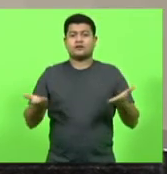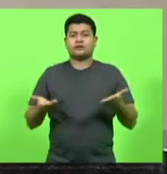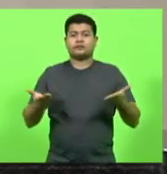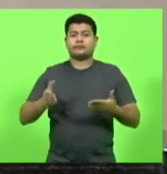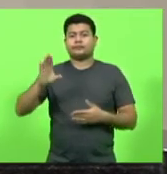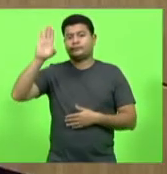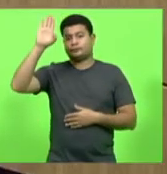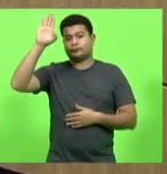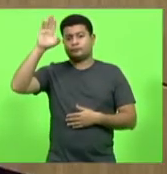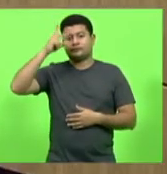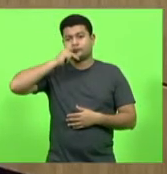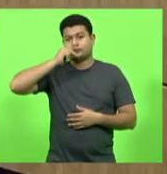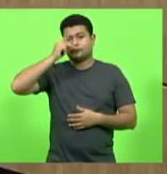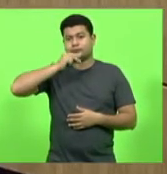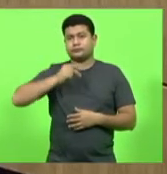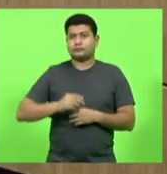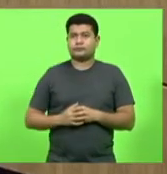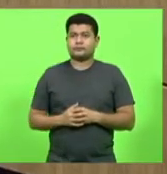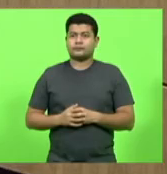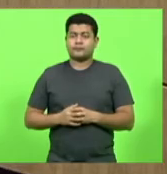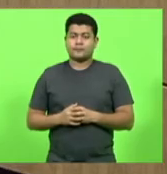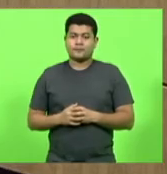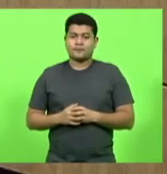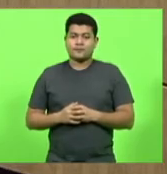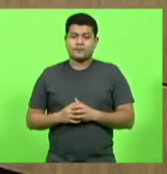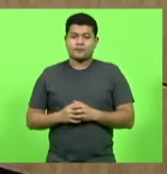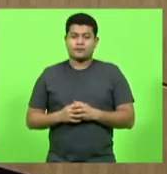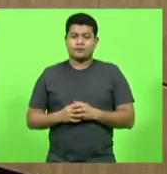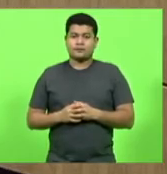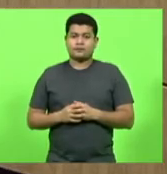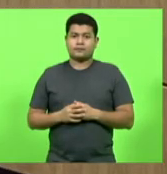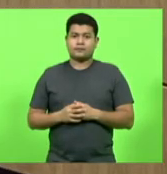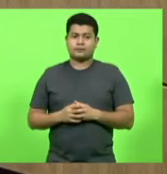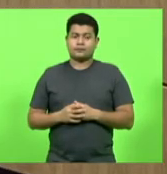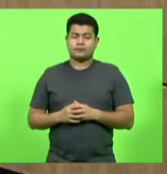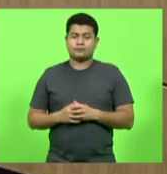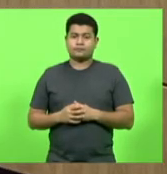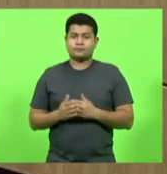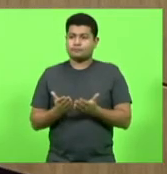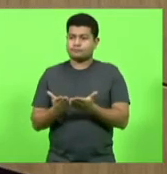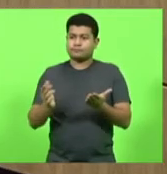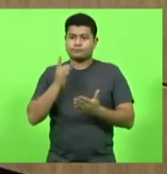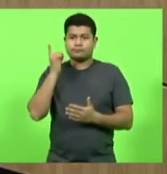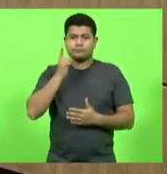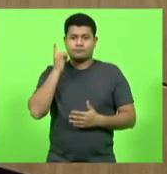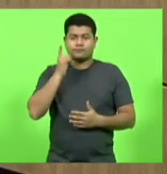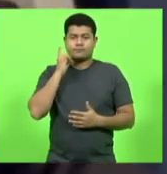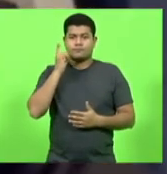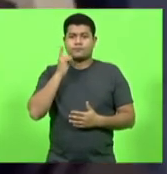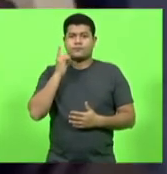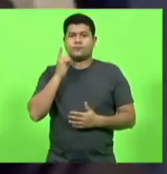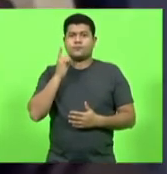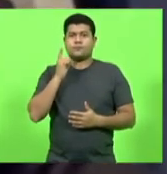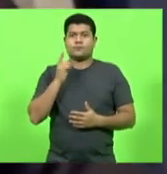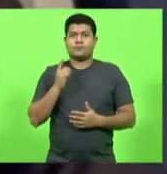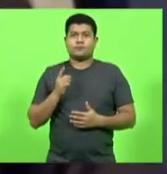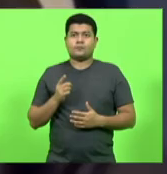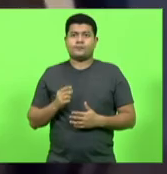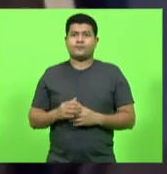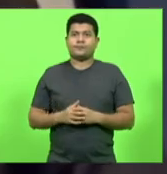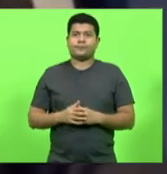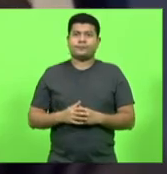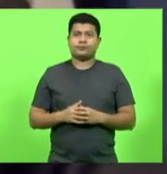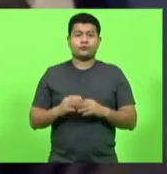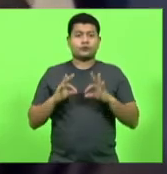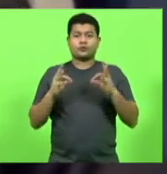deputado Kennedy Nunes. Deputado, senhores todos que